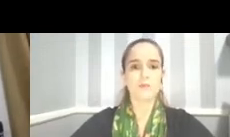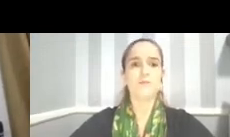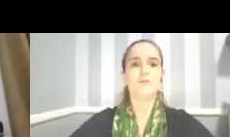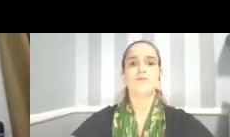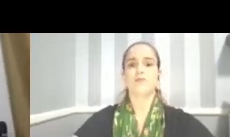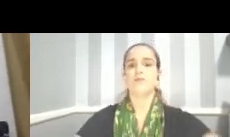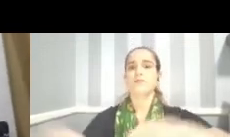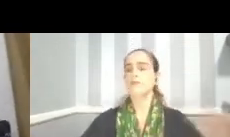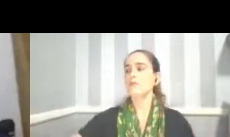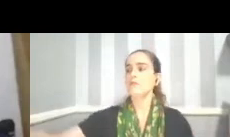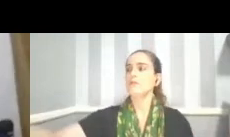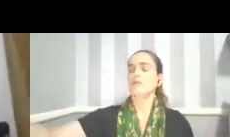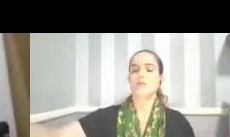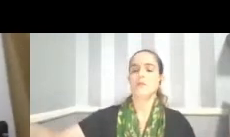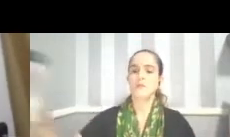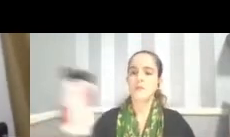quê.